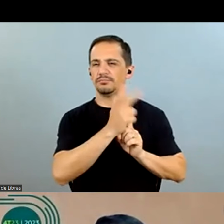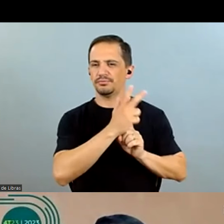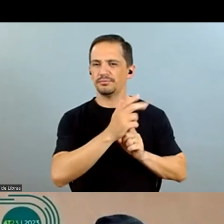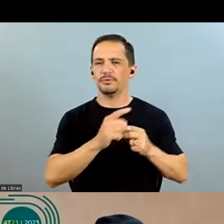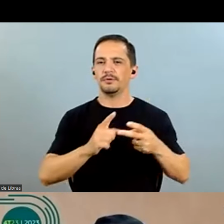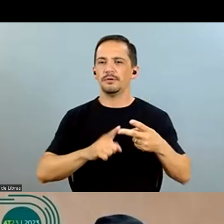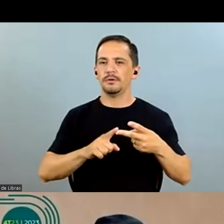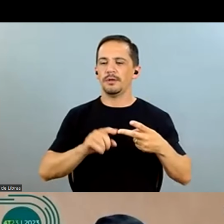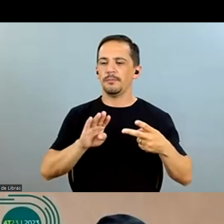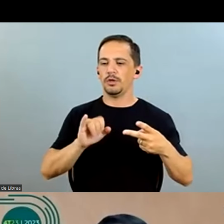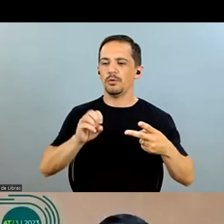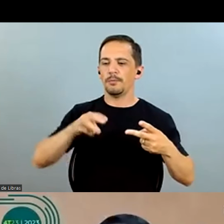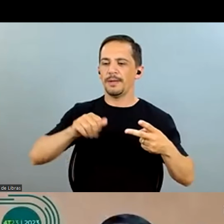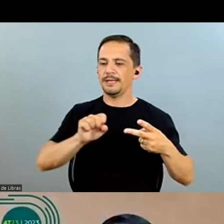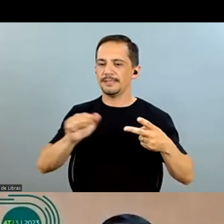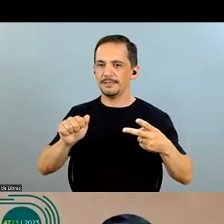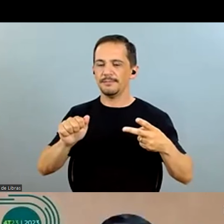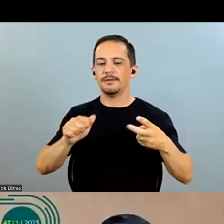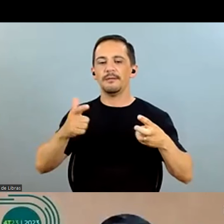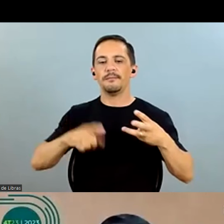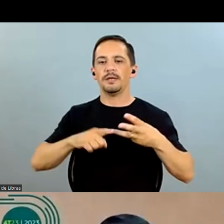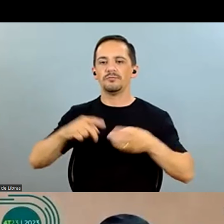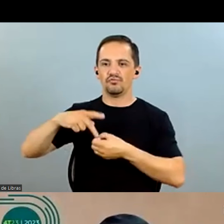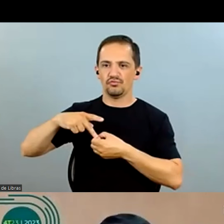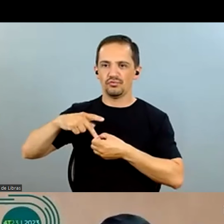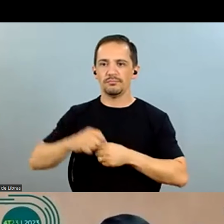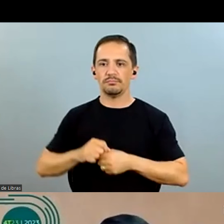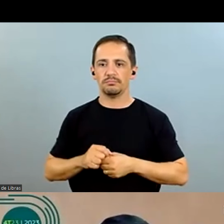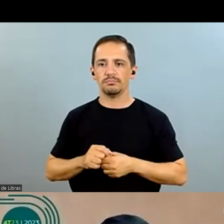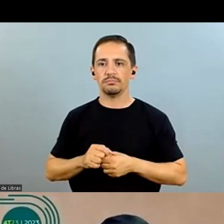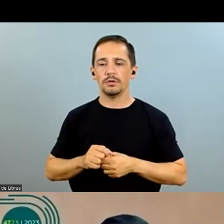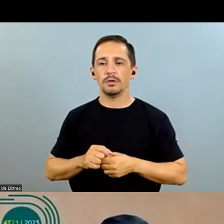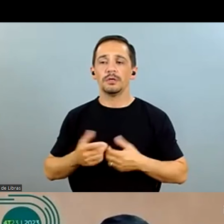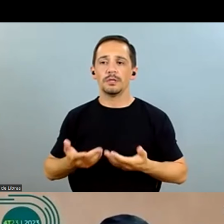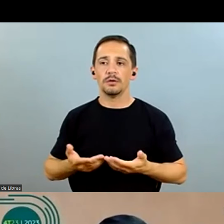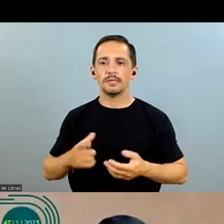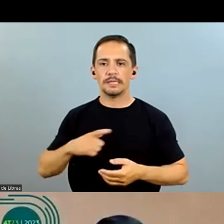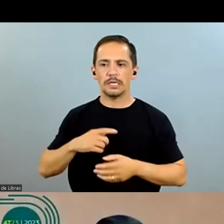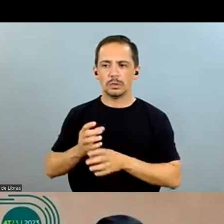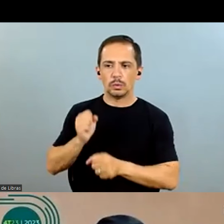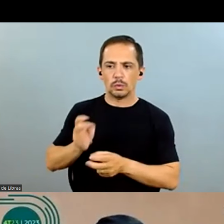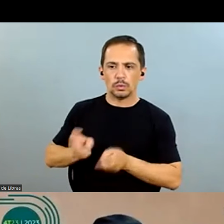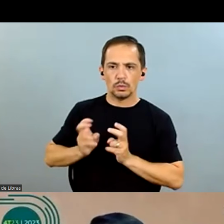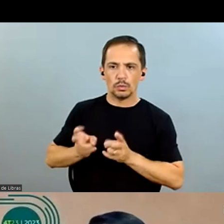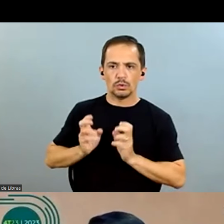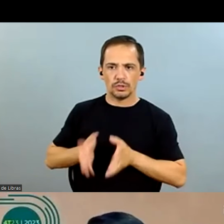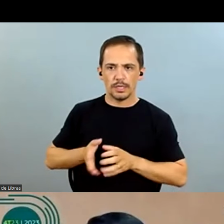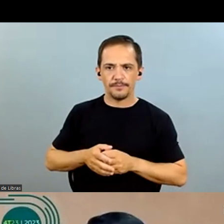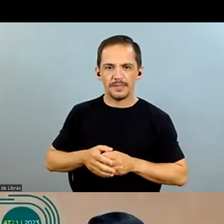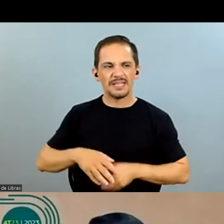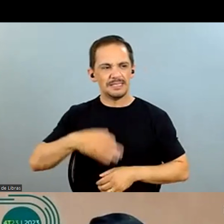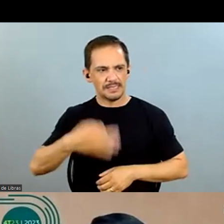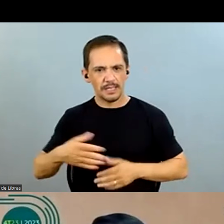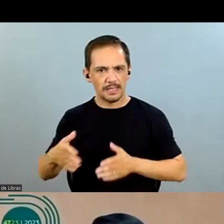fuel já chegando ao ponto de gerar receitas com essas divisões Esse é um caminho que é considerado pela Iran Qual o buildup